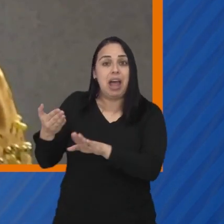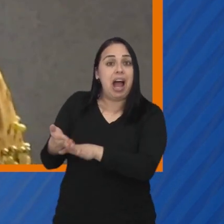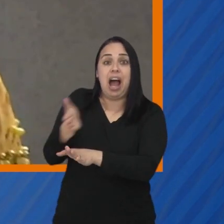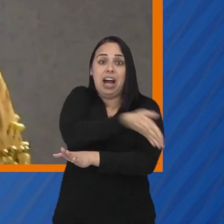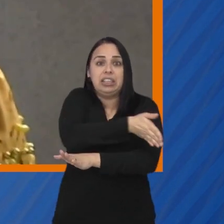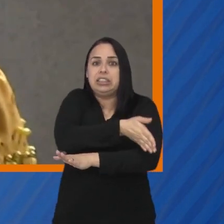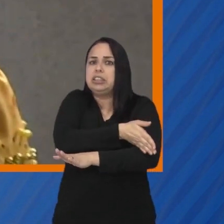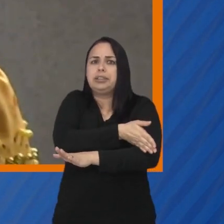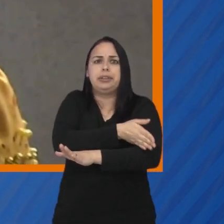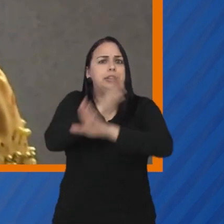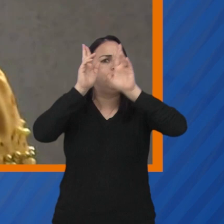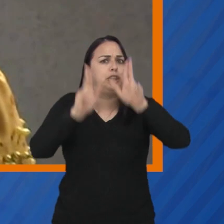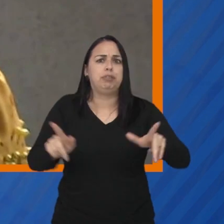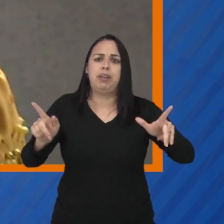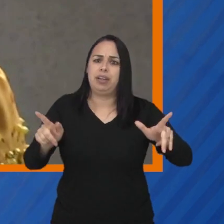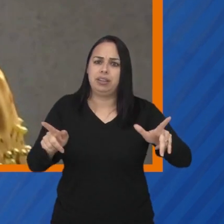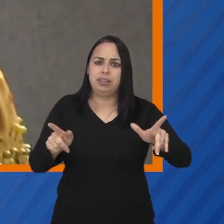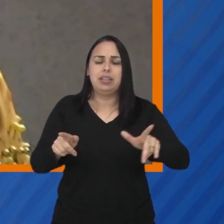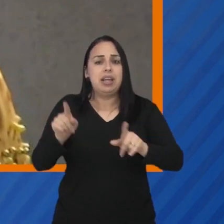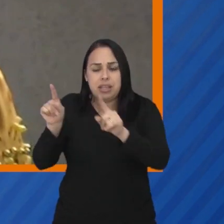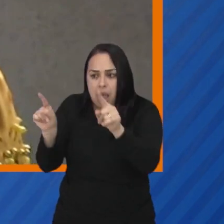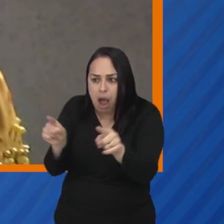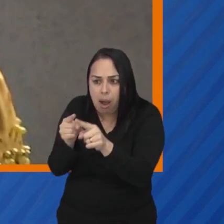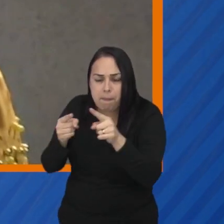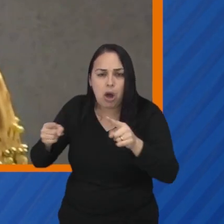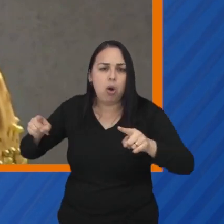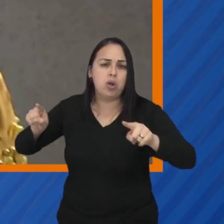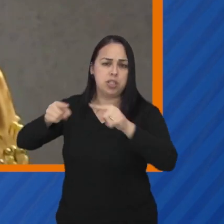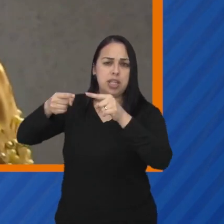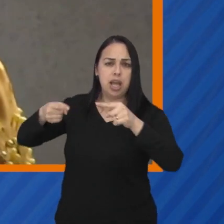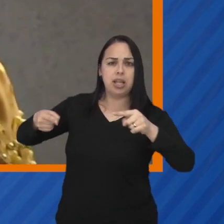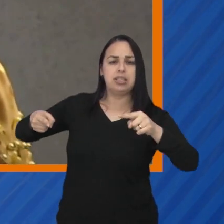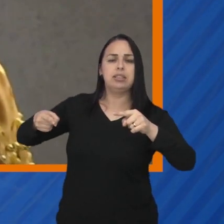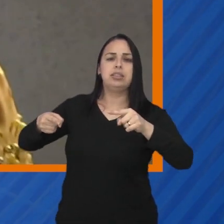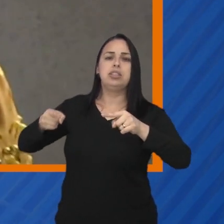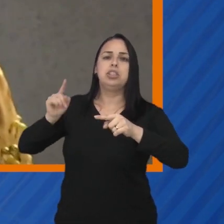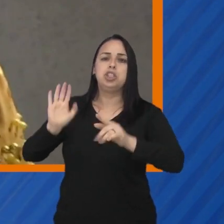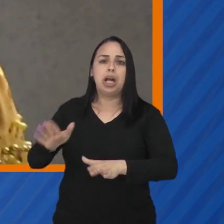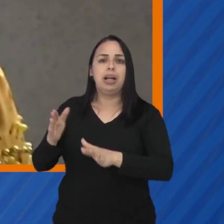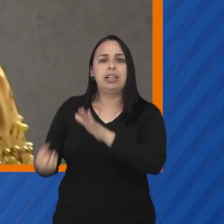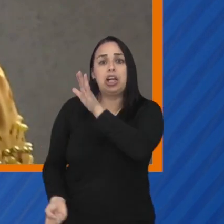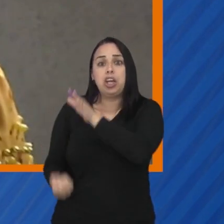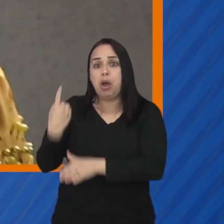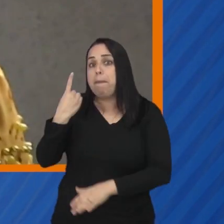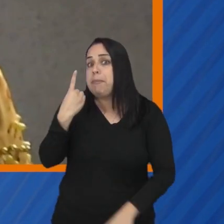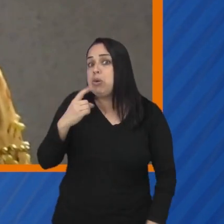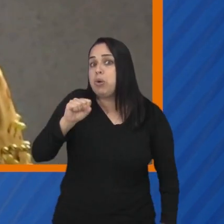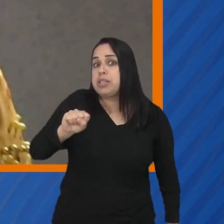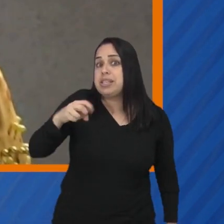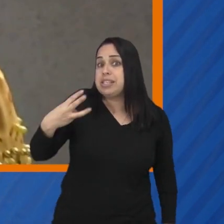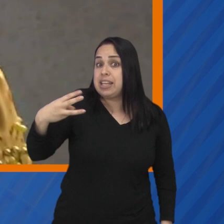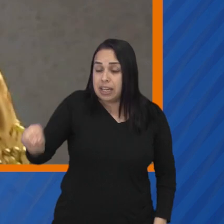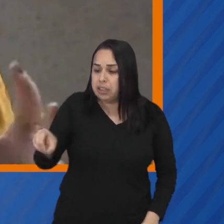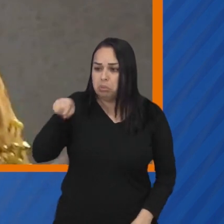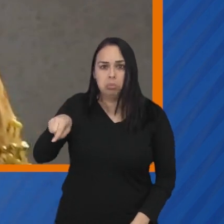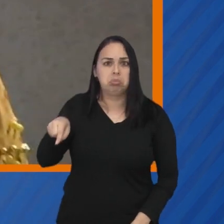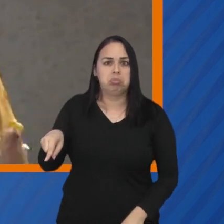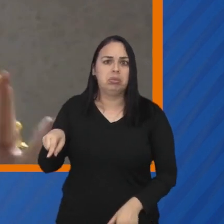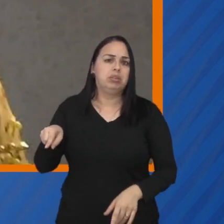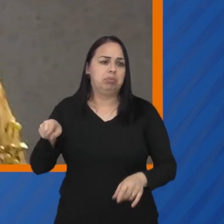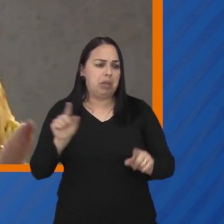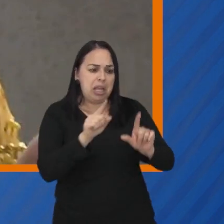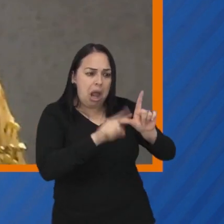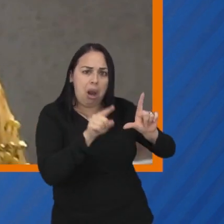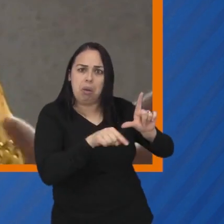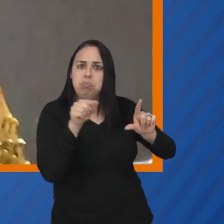cantava o hino da forma como nós conhecemos hoje. E a própria música, né, a melodia, ela já havia sido criada em 1830. Então, foi uma